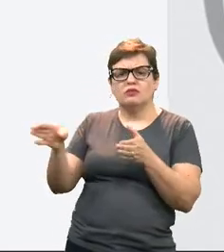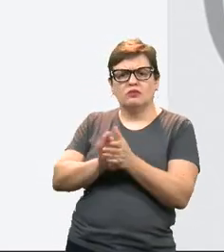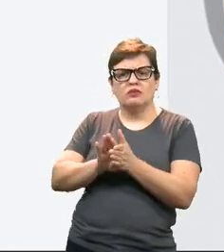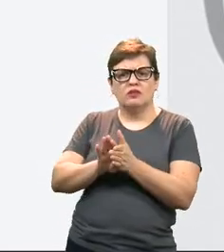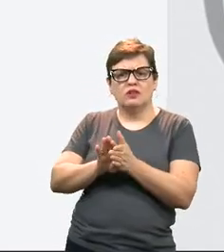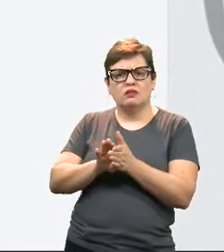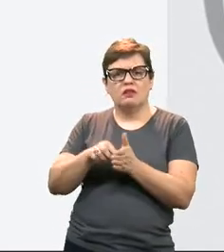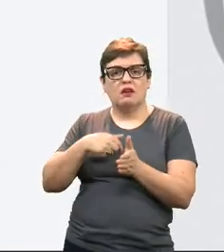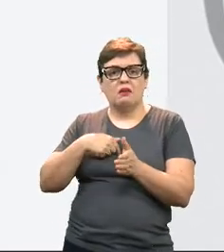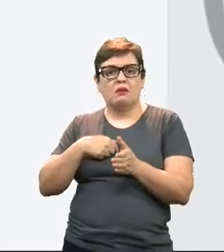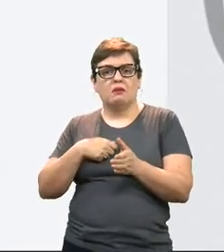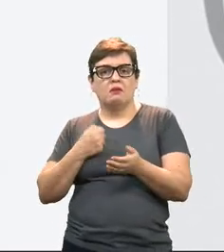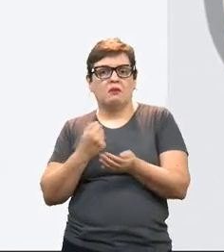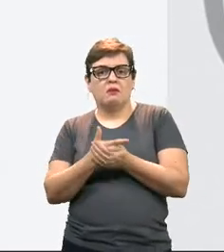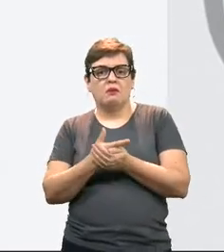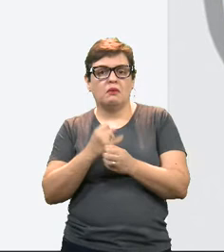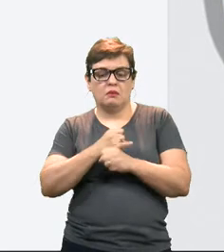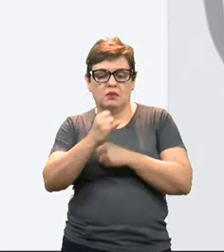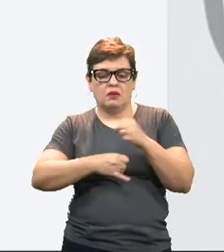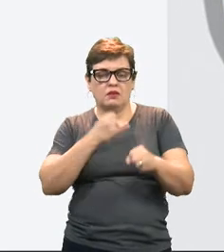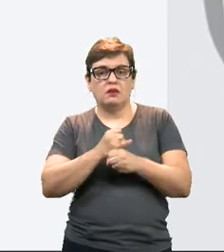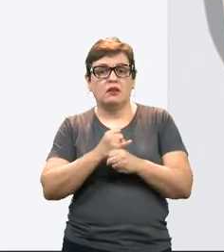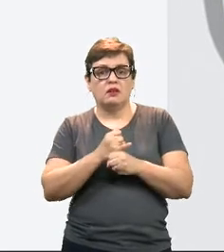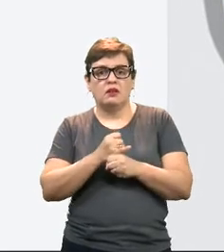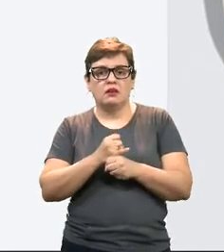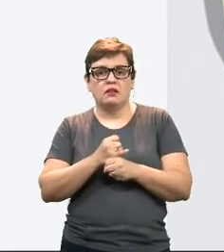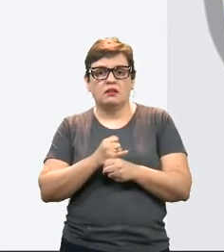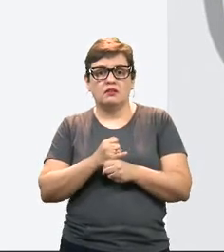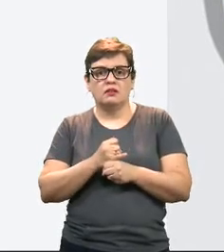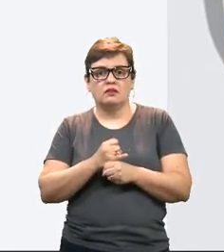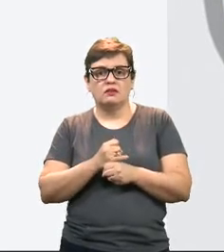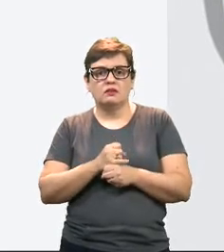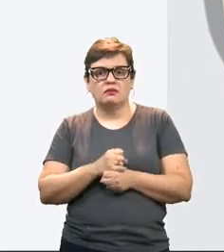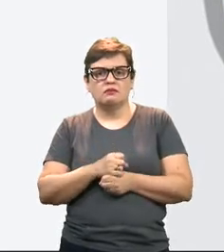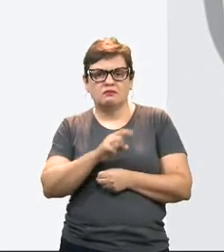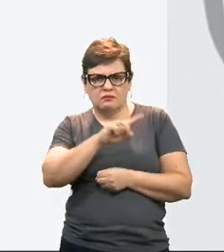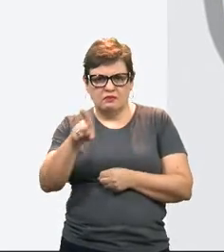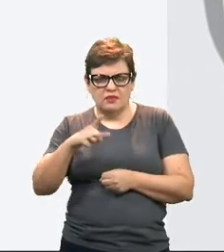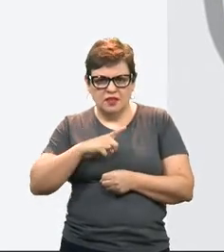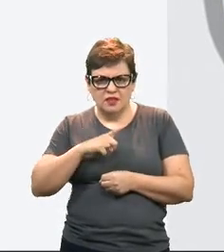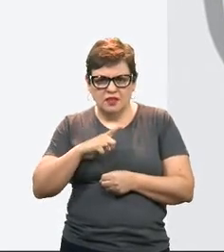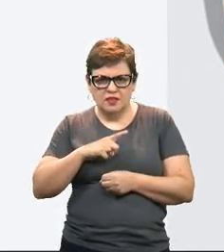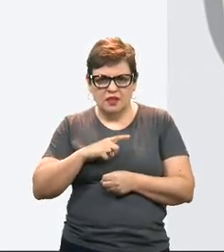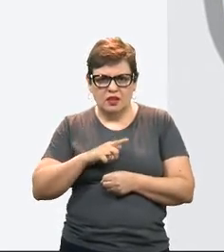De onde? Ah, entra no Mercado Livre. Vocês estão com o Google aí? Coloca aí, óleo de cannabis.